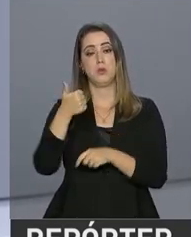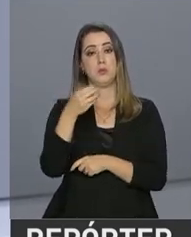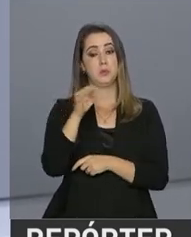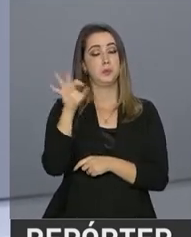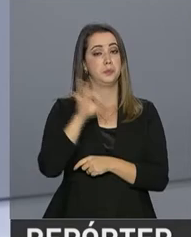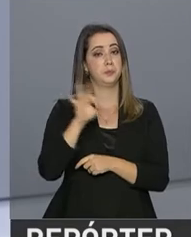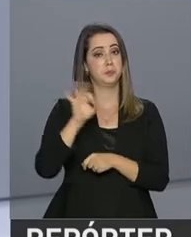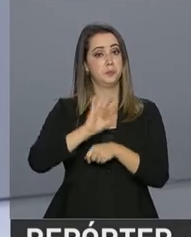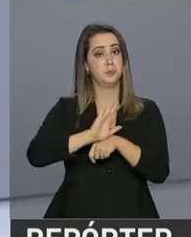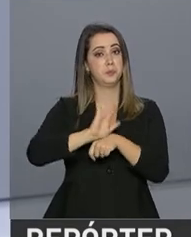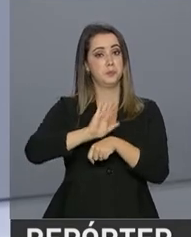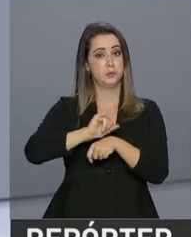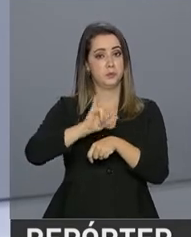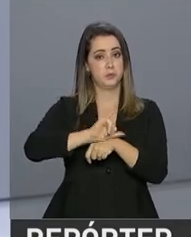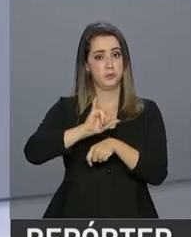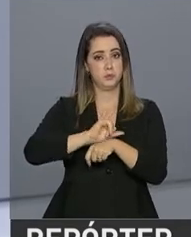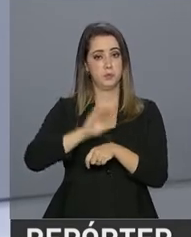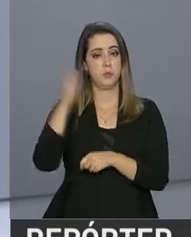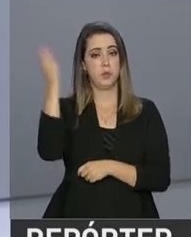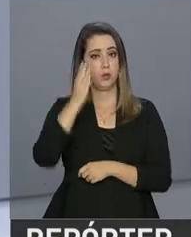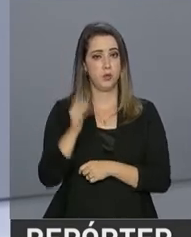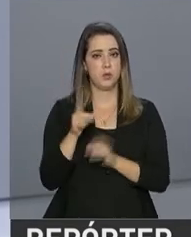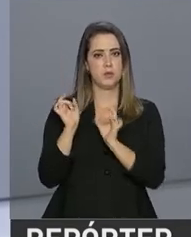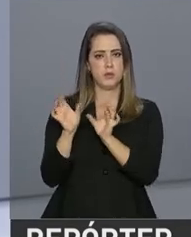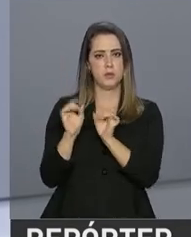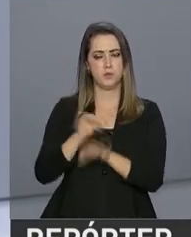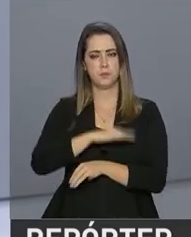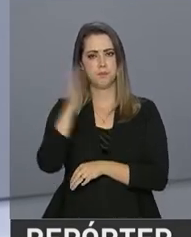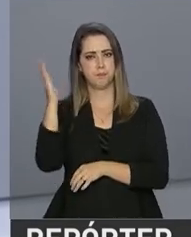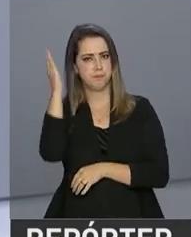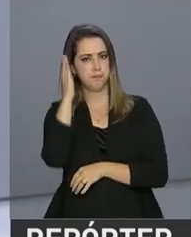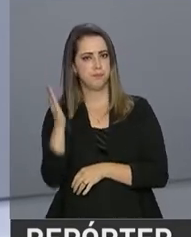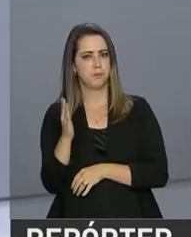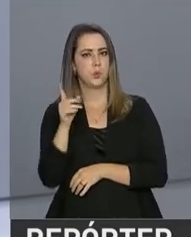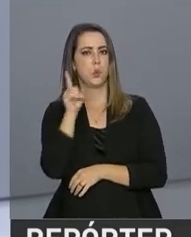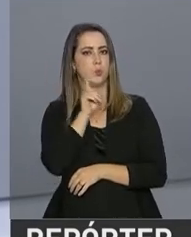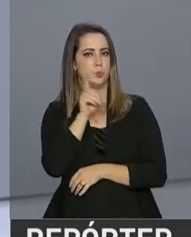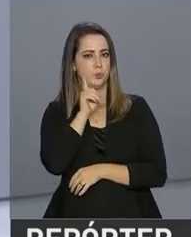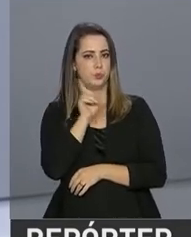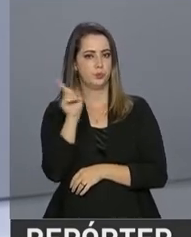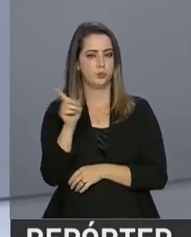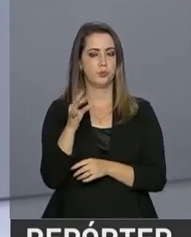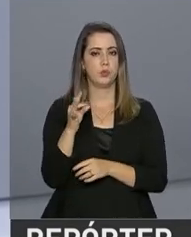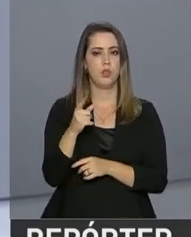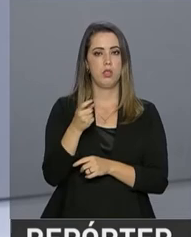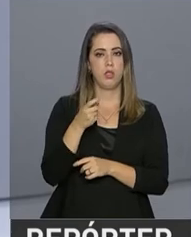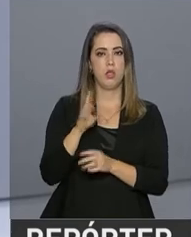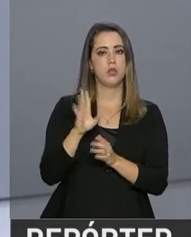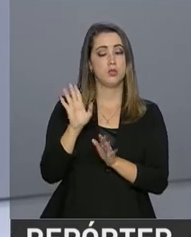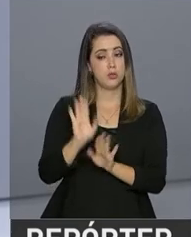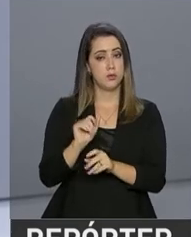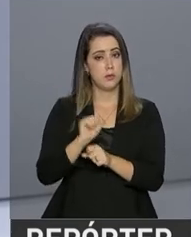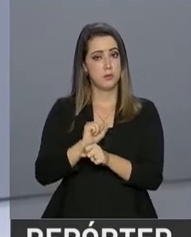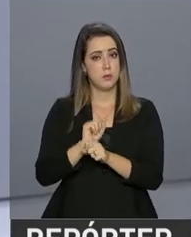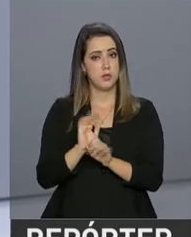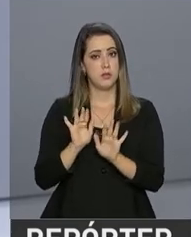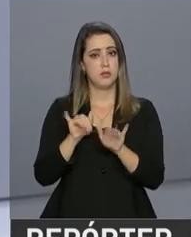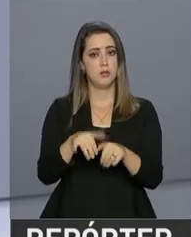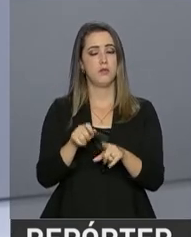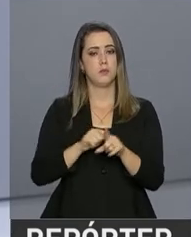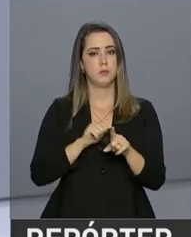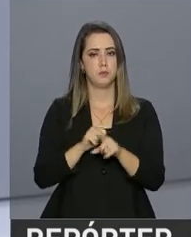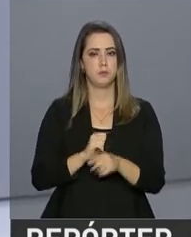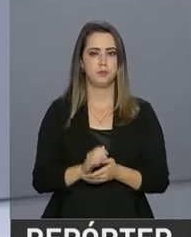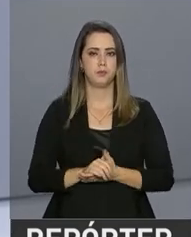10% para o alumínio brasileiros exportados para os estados unidos as taxas estão suspensas até o final deste